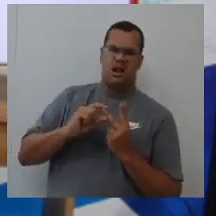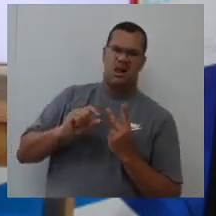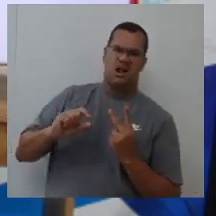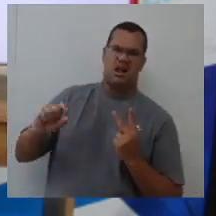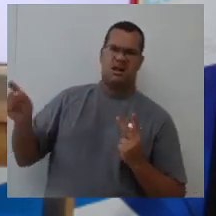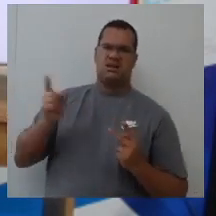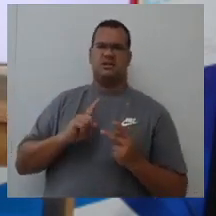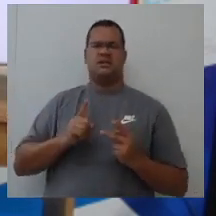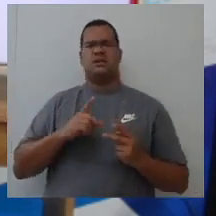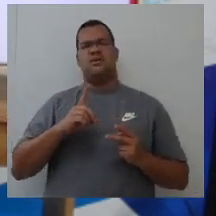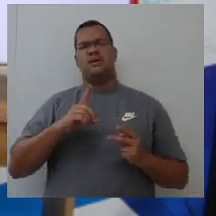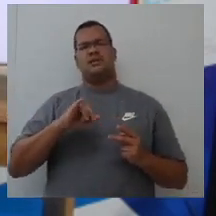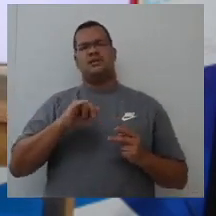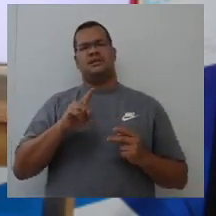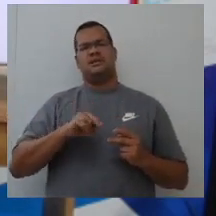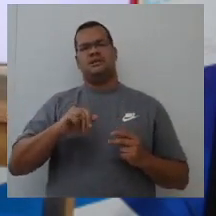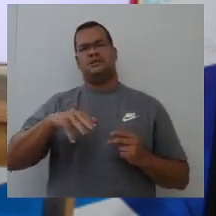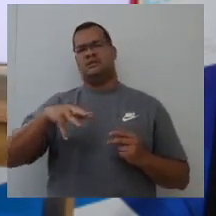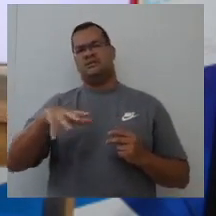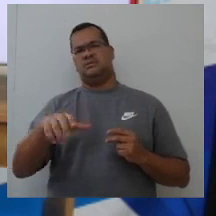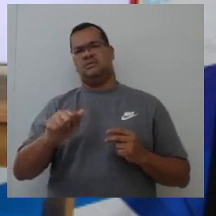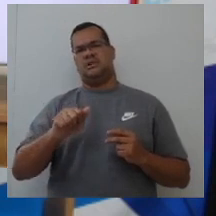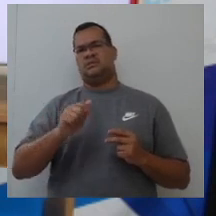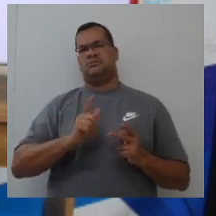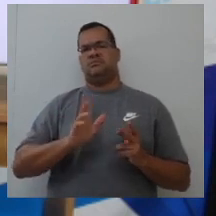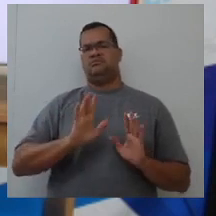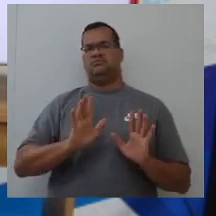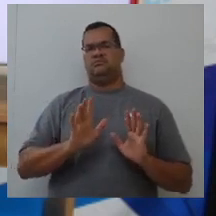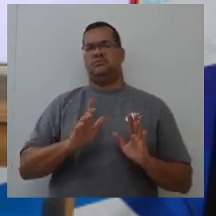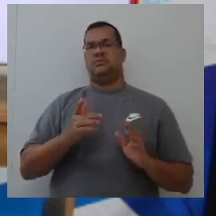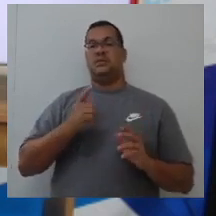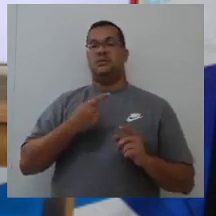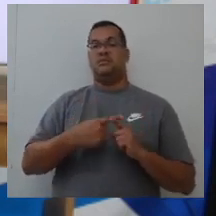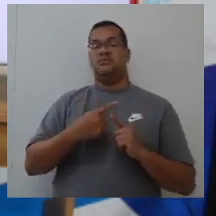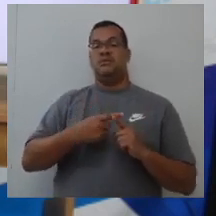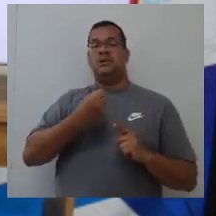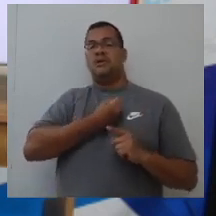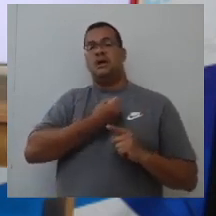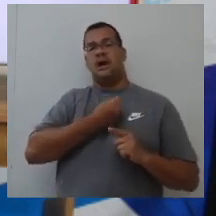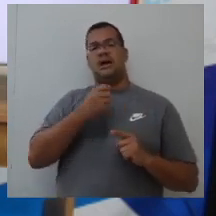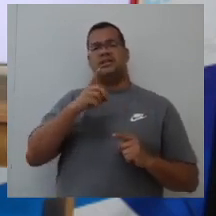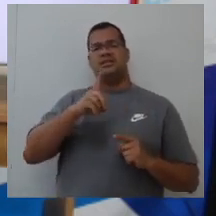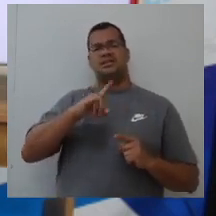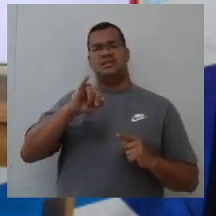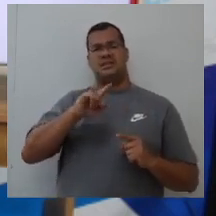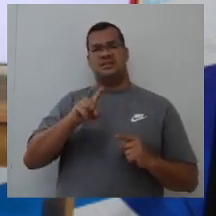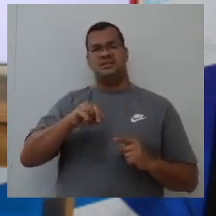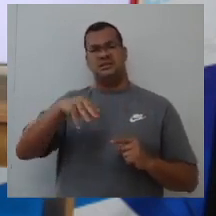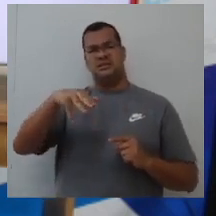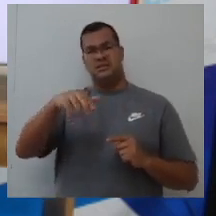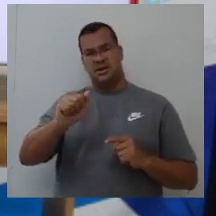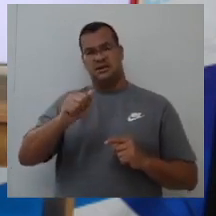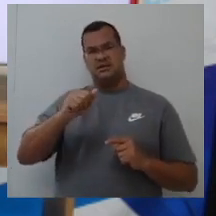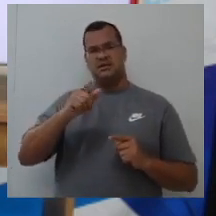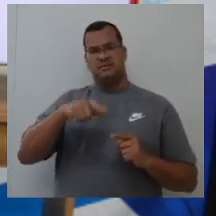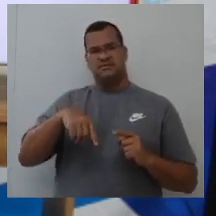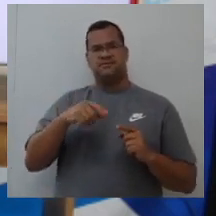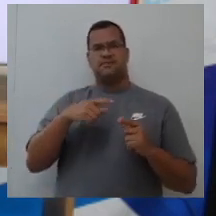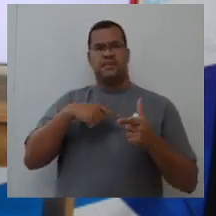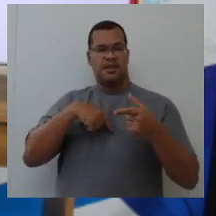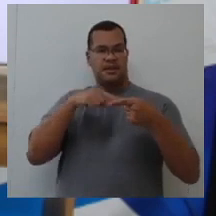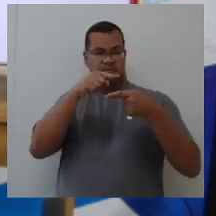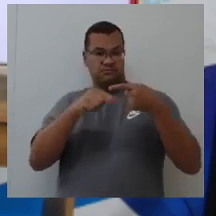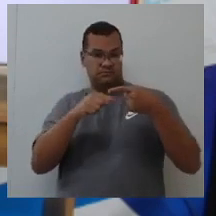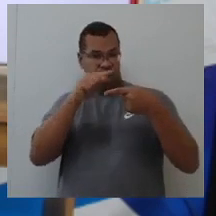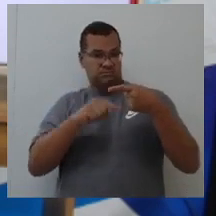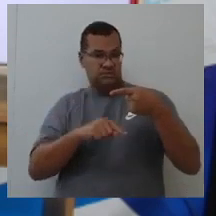dízima periódica esse pessoal aí, tá? Não é dízima periódica, porque a dízima periódica, ela pode ser obtida da razão